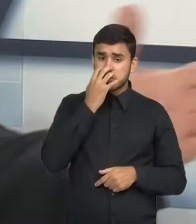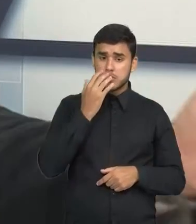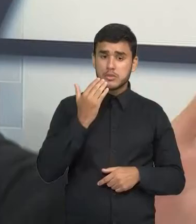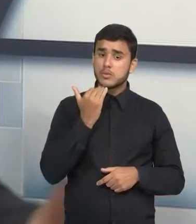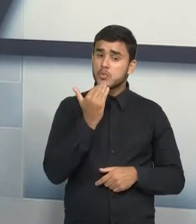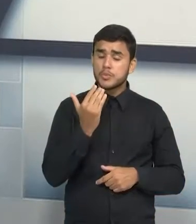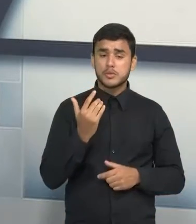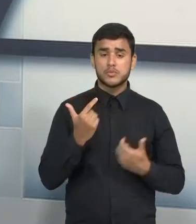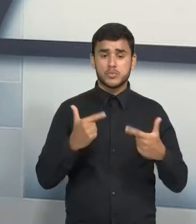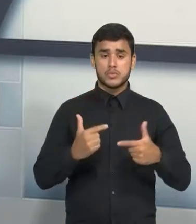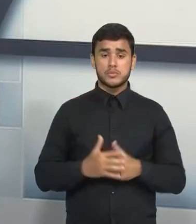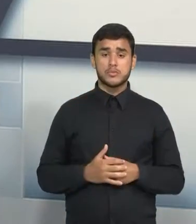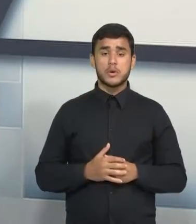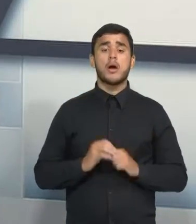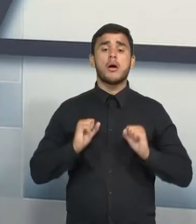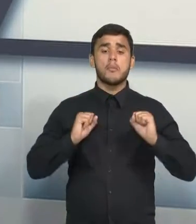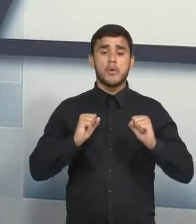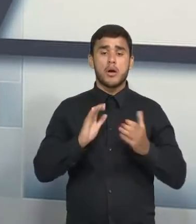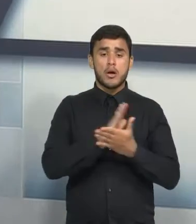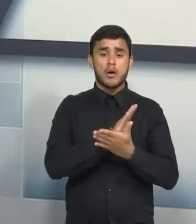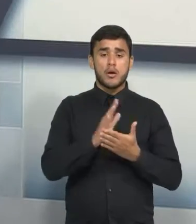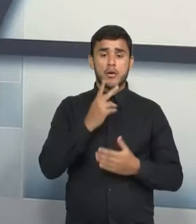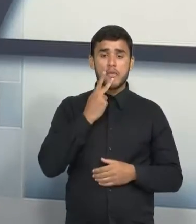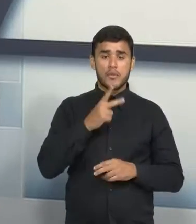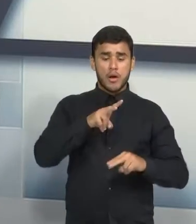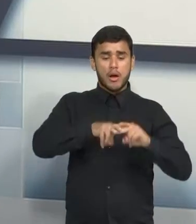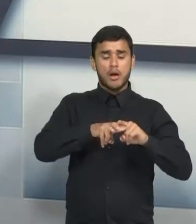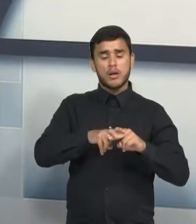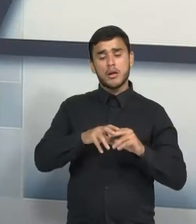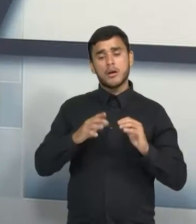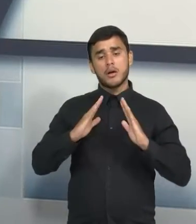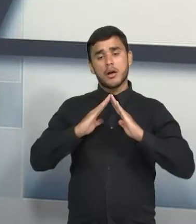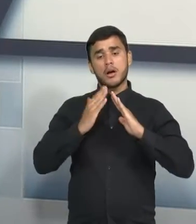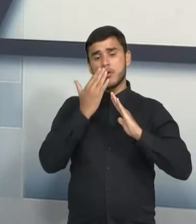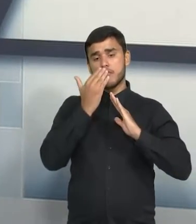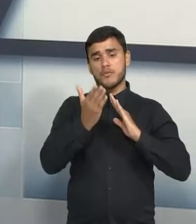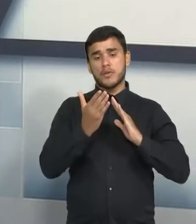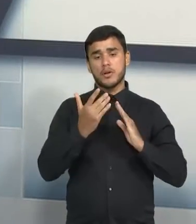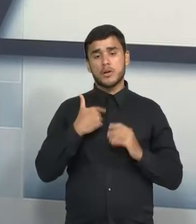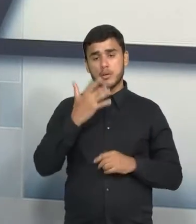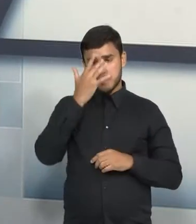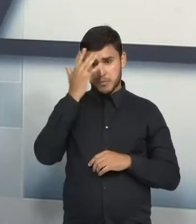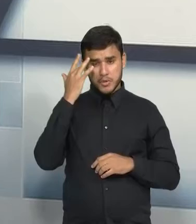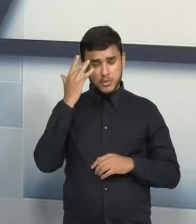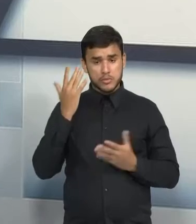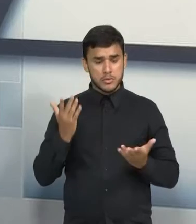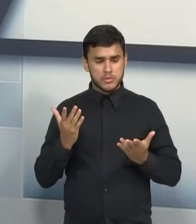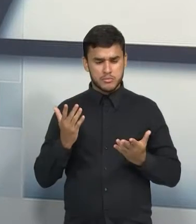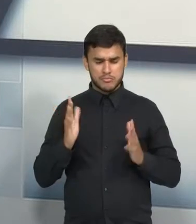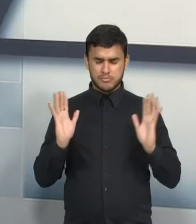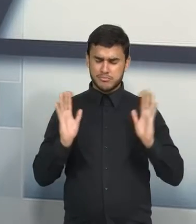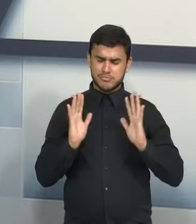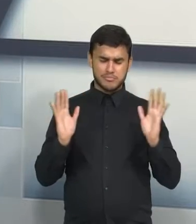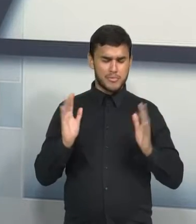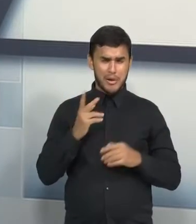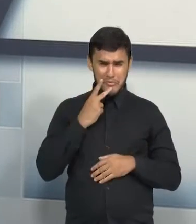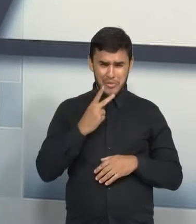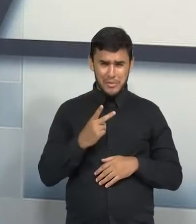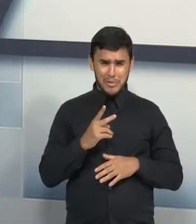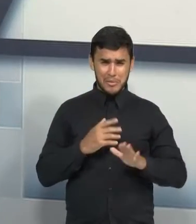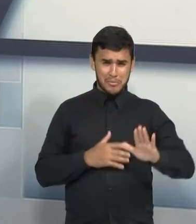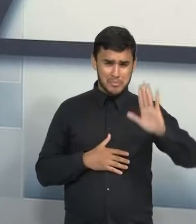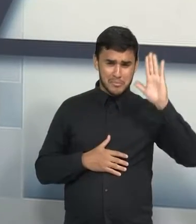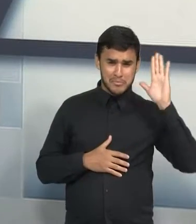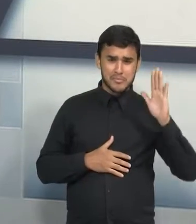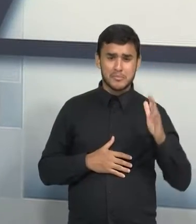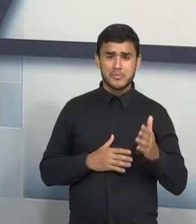você ia botar sua cadeira na calçada, e ninguém quer botar cadeira na calçada, não. A gente quer só poder não ser morto dentro de casa. Né? E teve